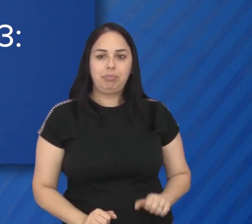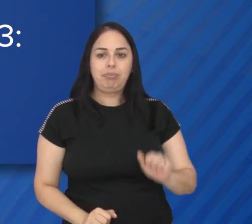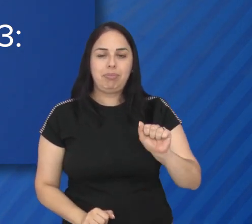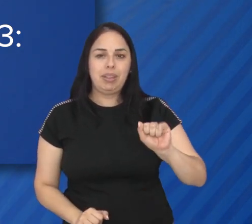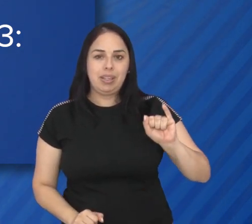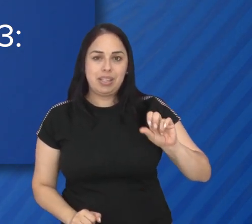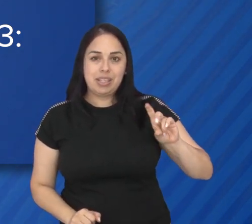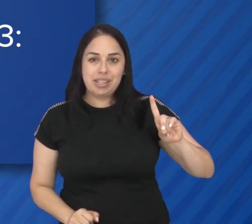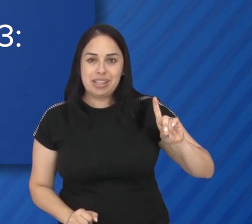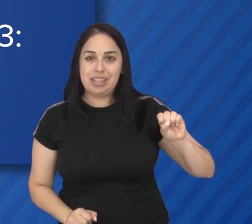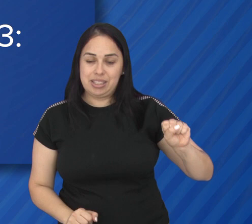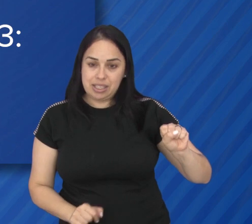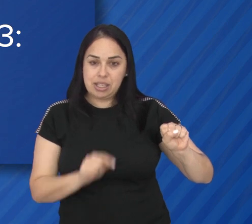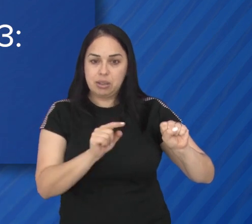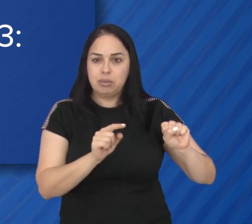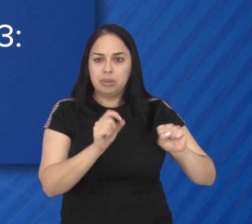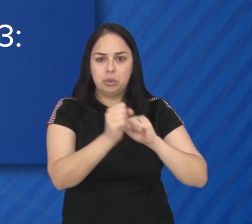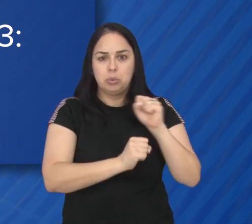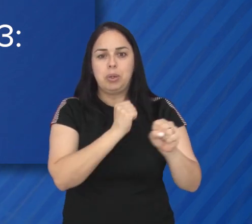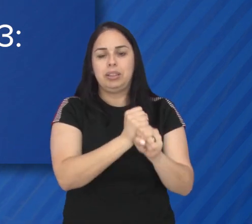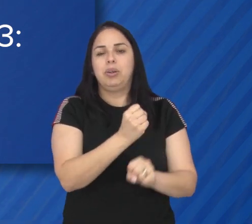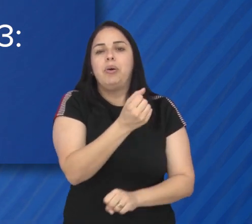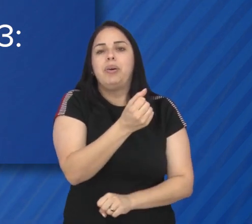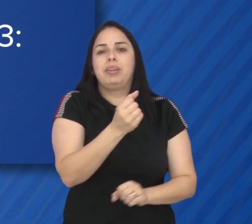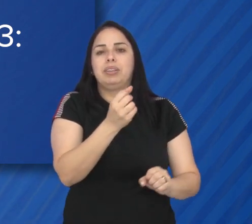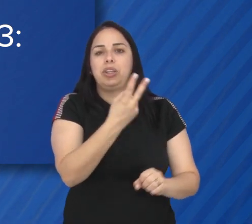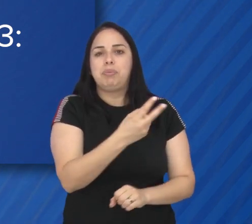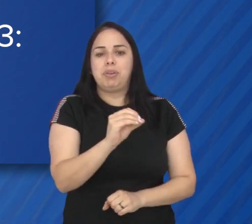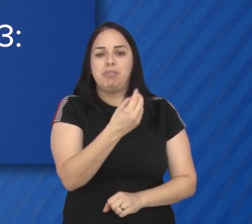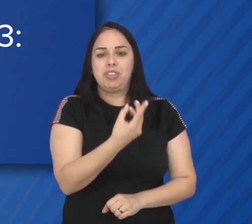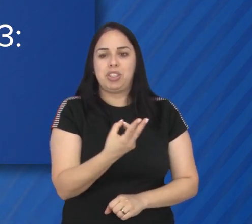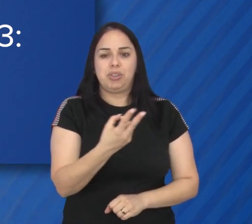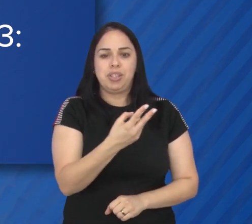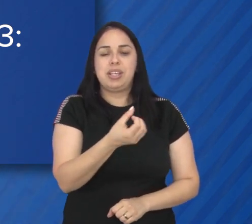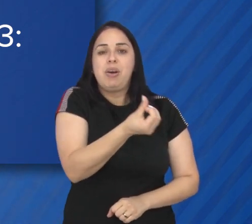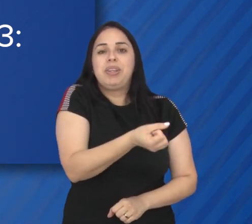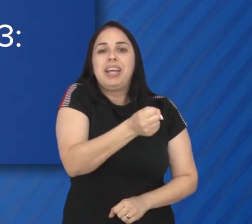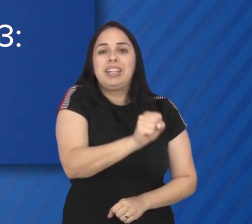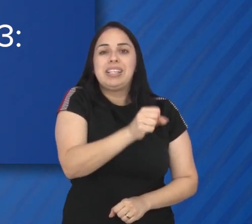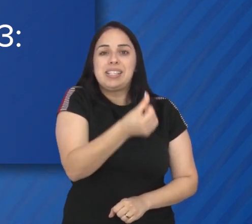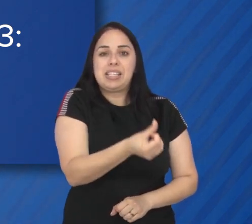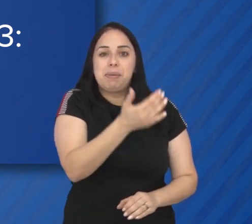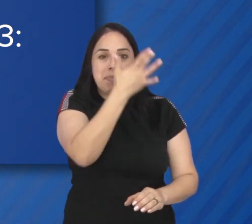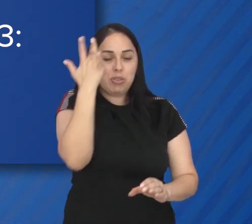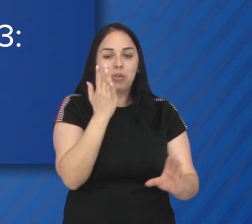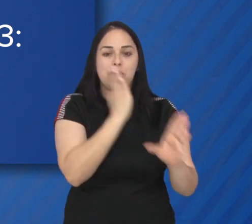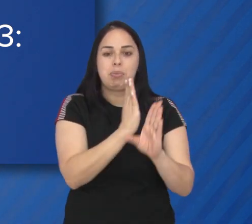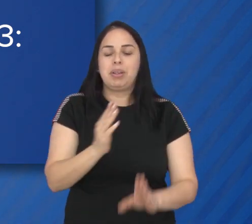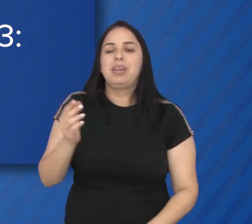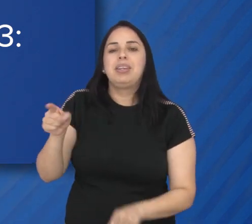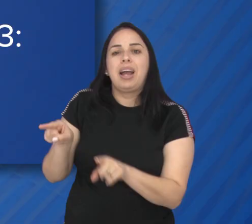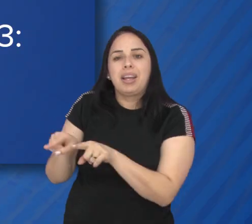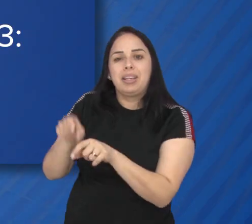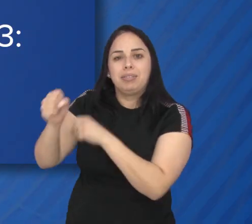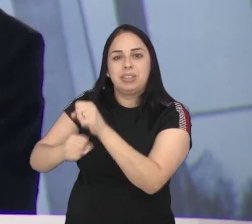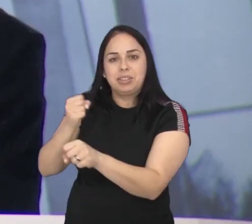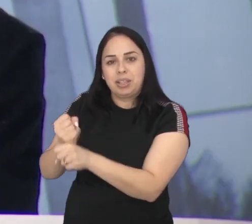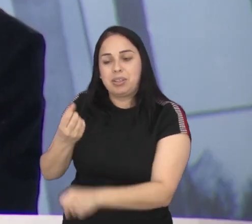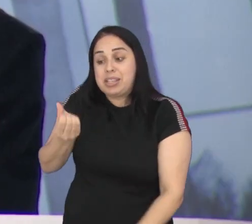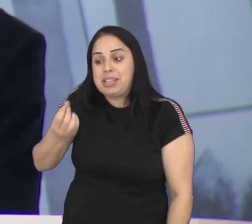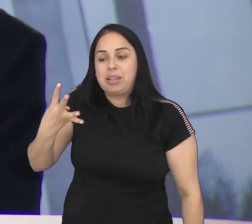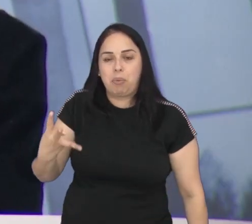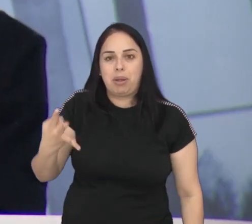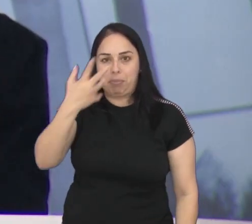AIDS, foram 86 em 2022 e 64 neste ano, também de janeiro a novembro.